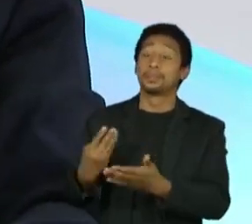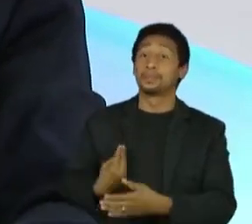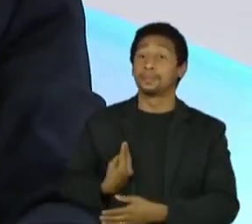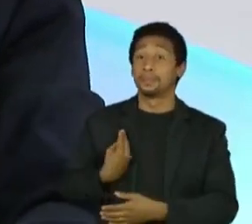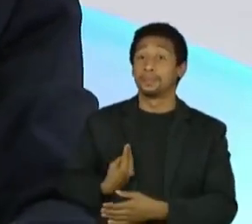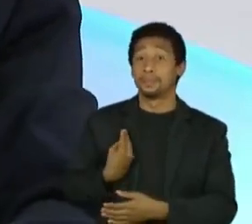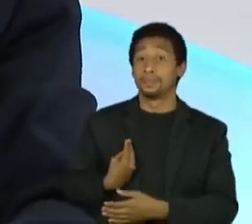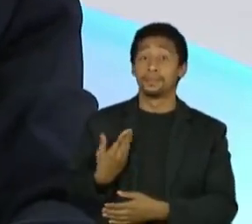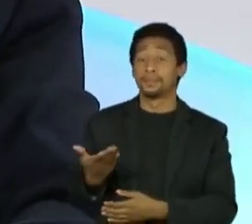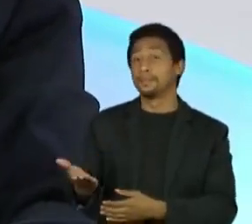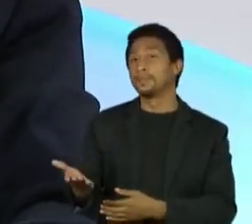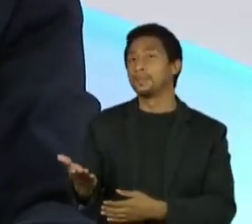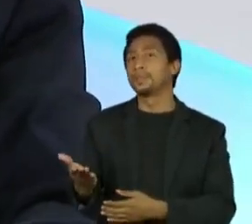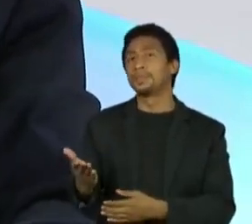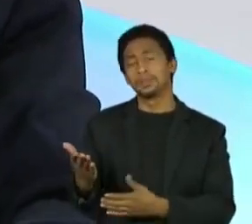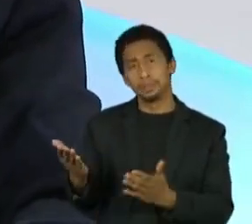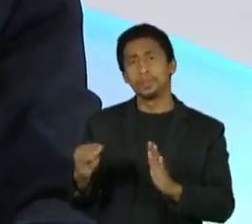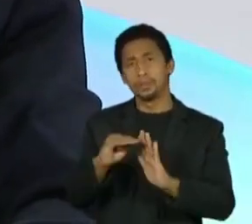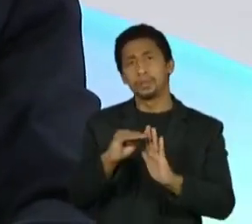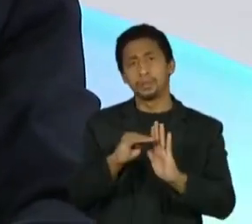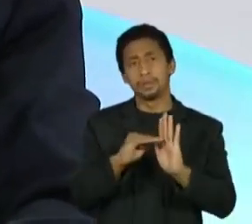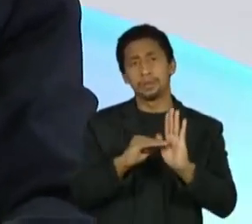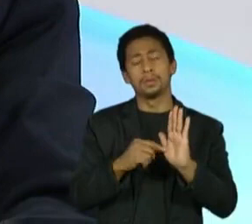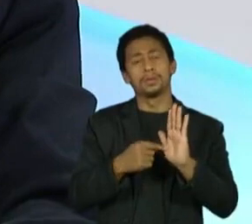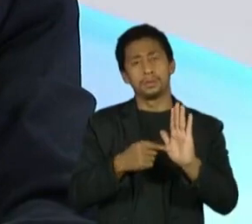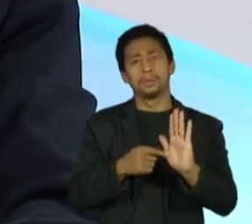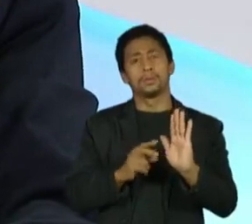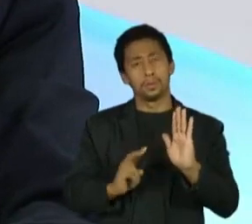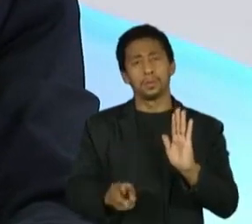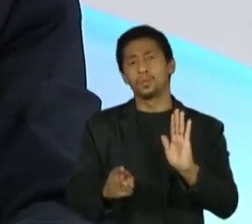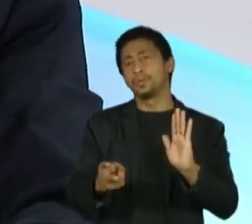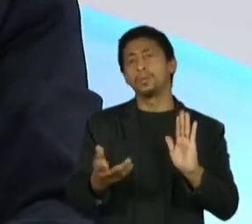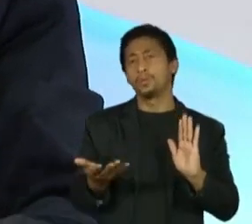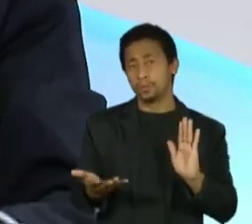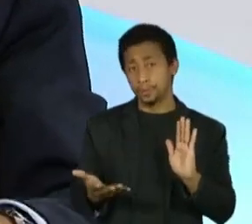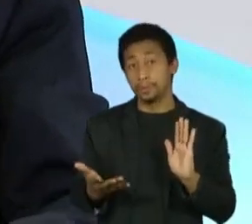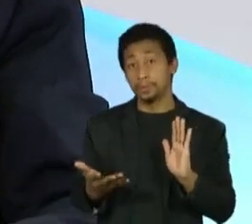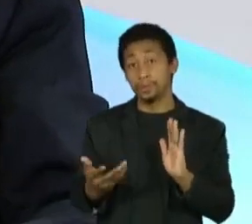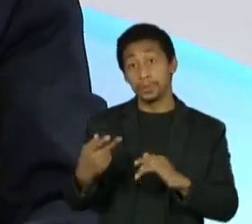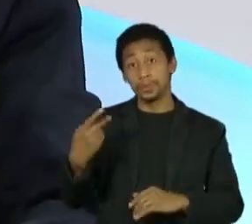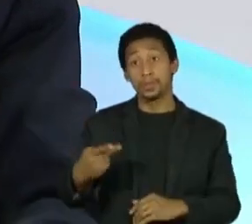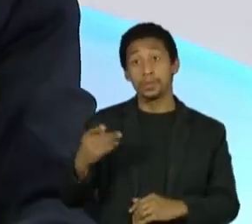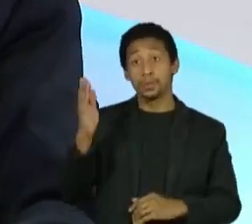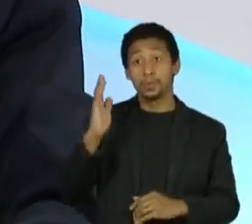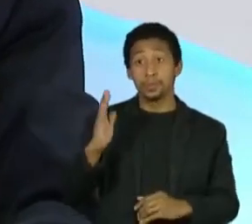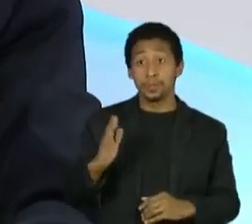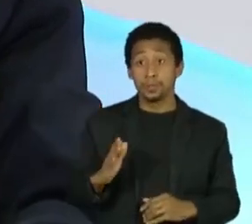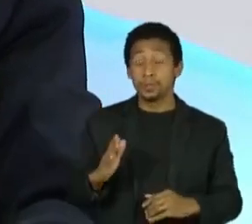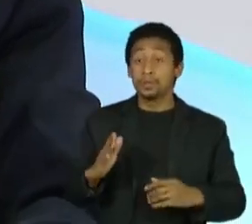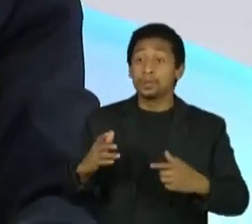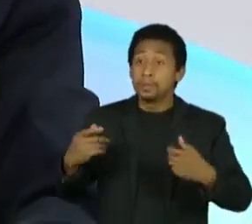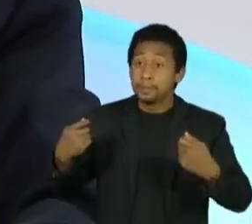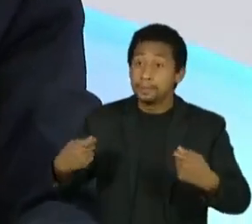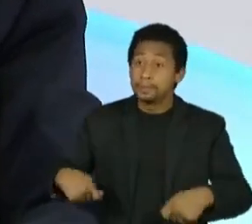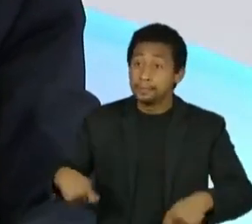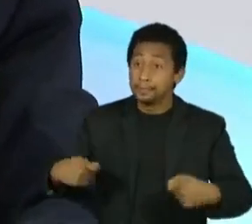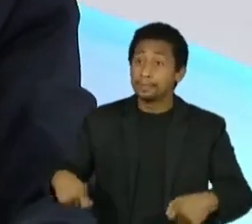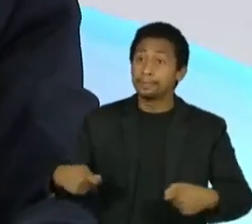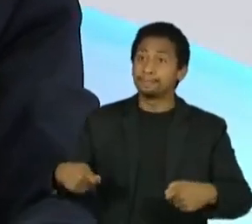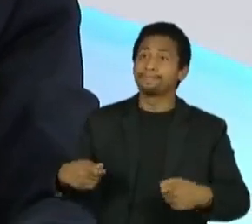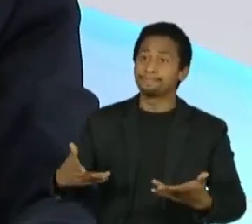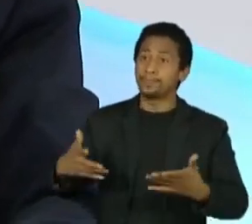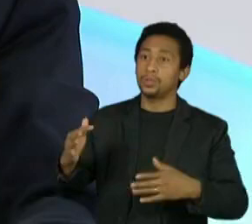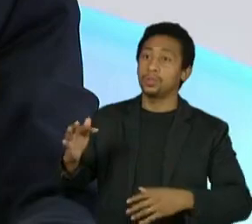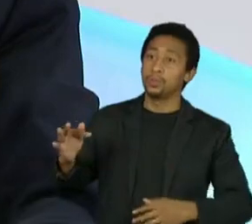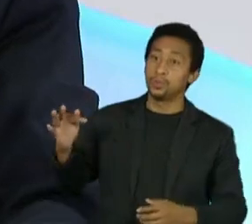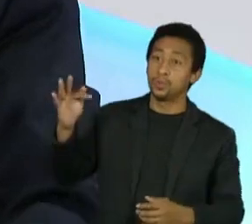apresentar de que ela siga isso de novo eu acho que a gente o Brasil de alguma maneira precisa e no